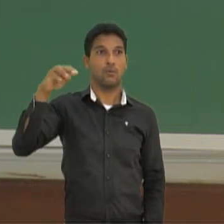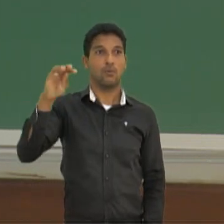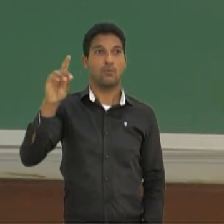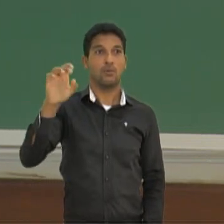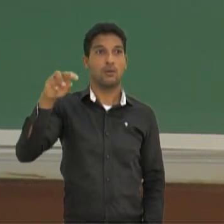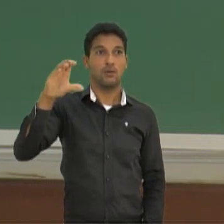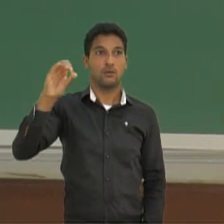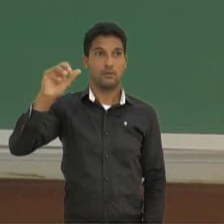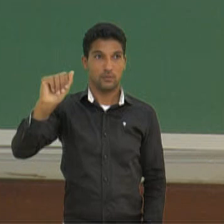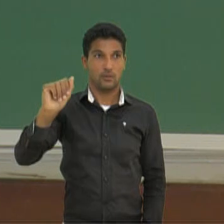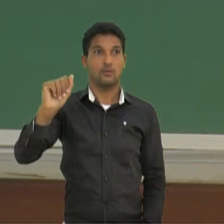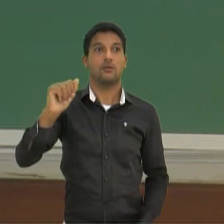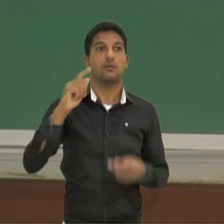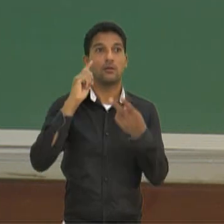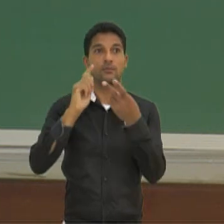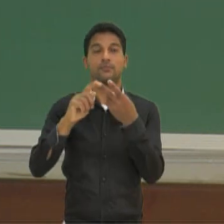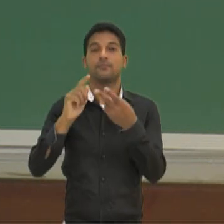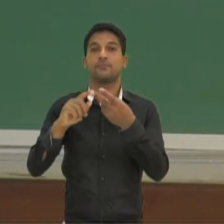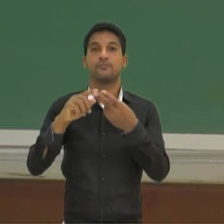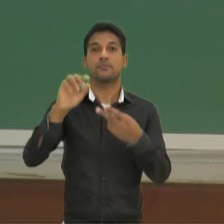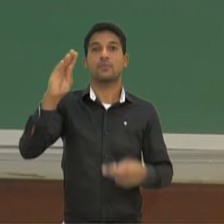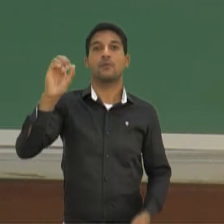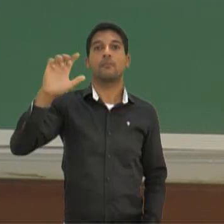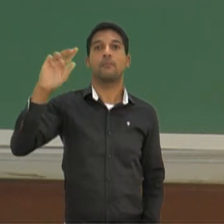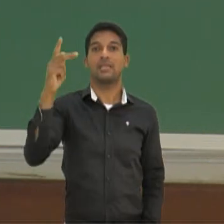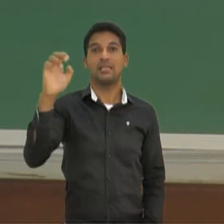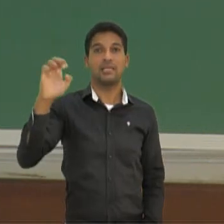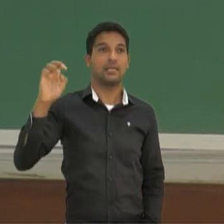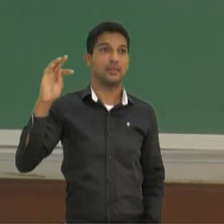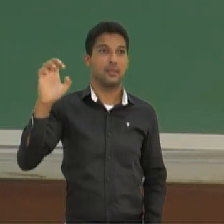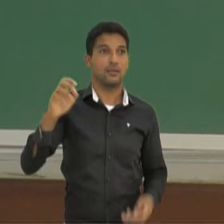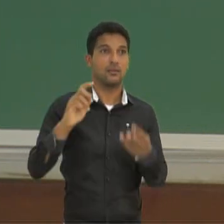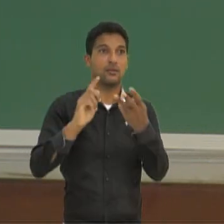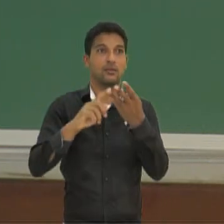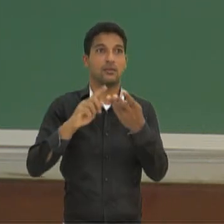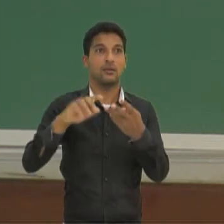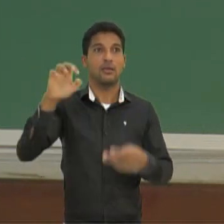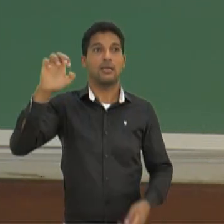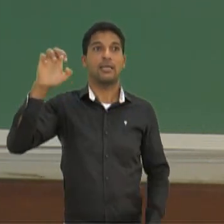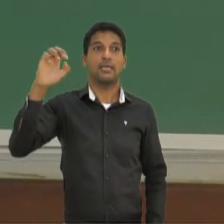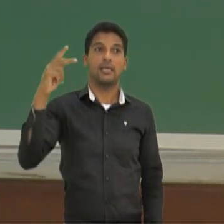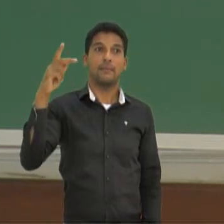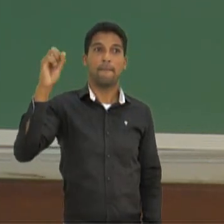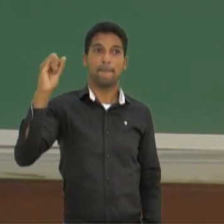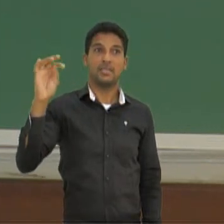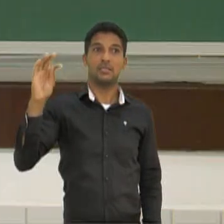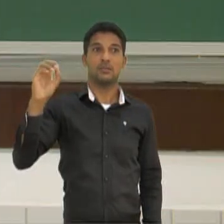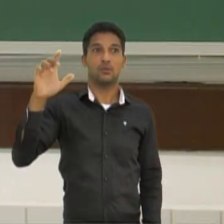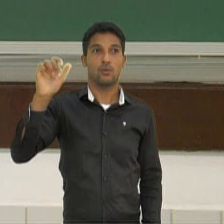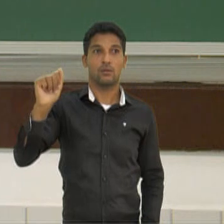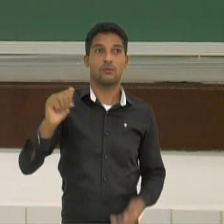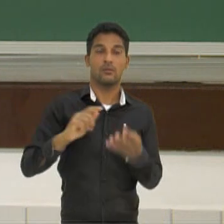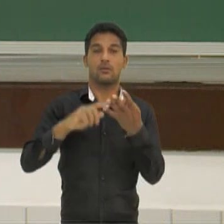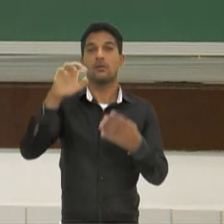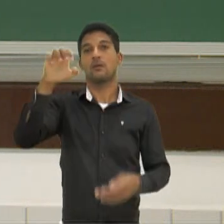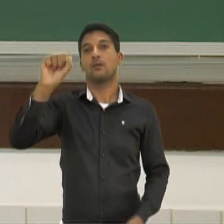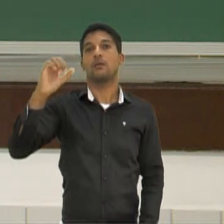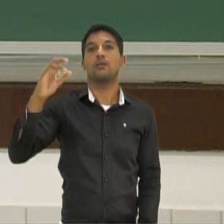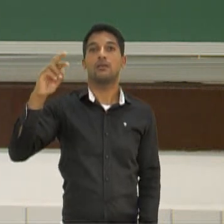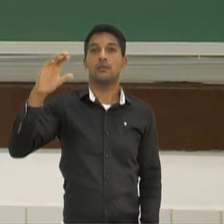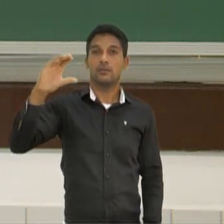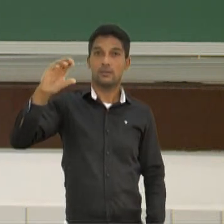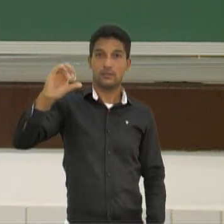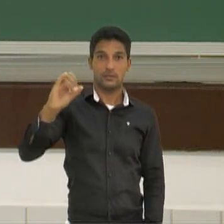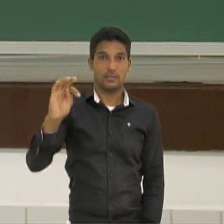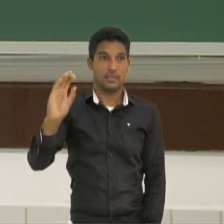mensagem. De todas essas palavras, eu vou pedir para vocês anotarem aí qual palavra que vocês consideram assim bem diferente